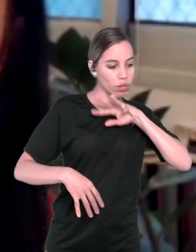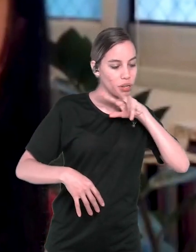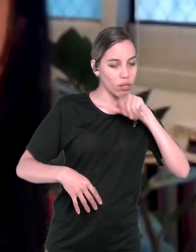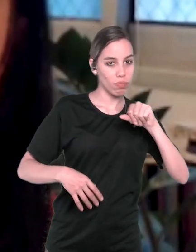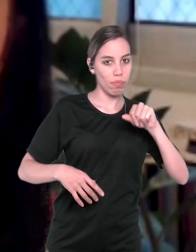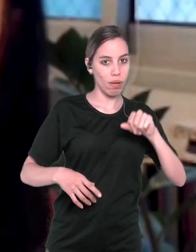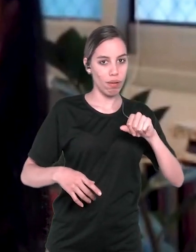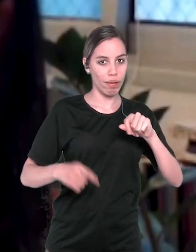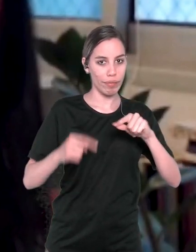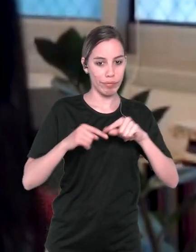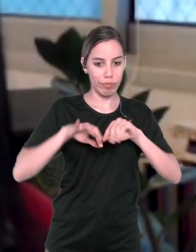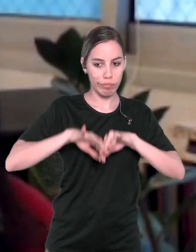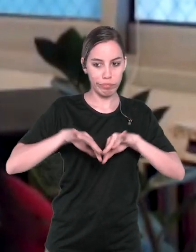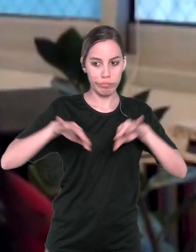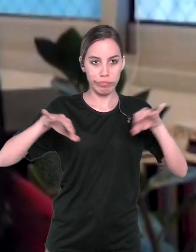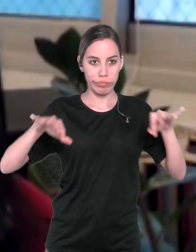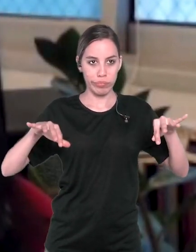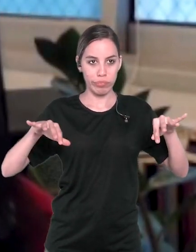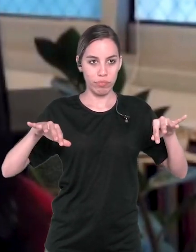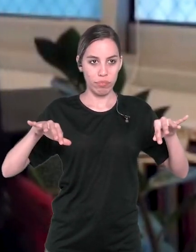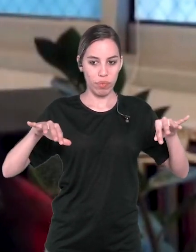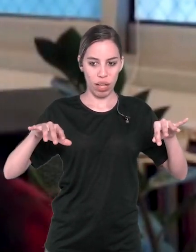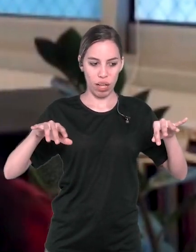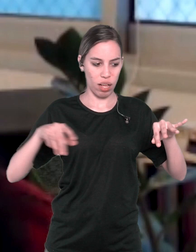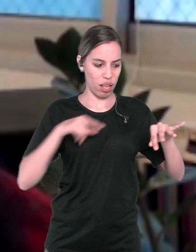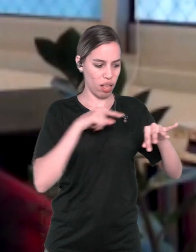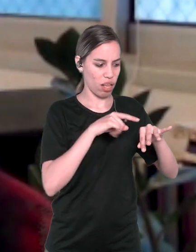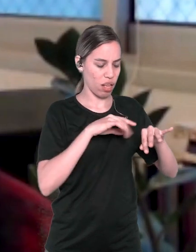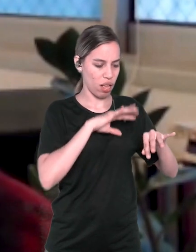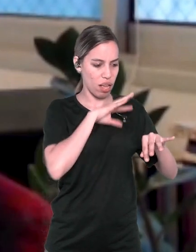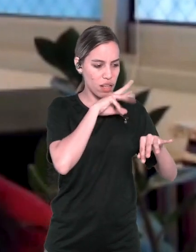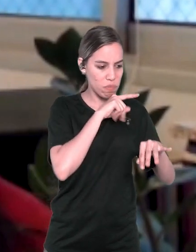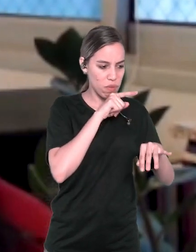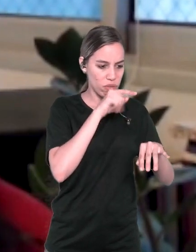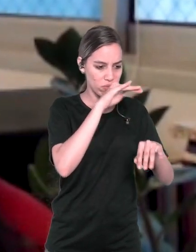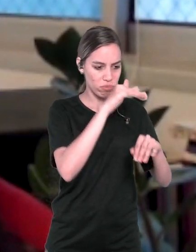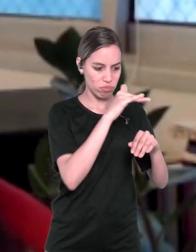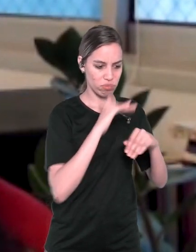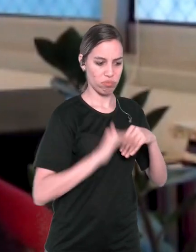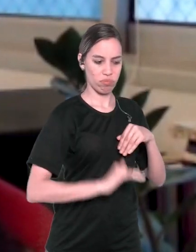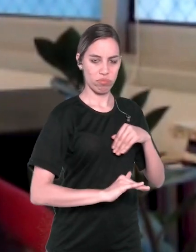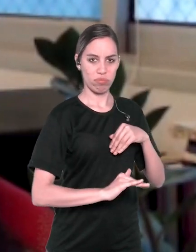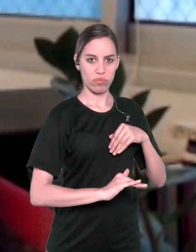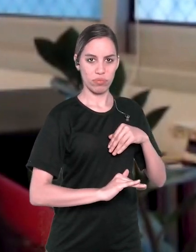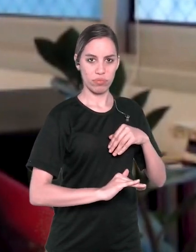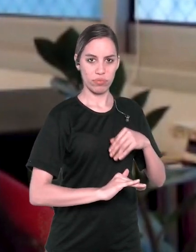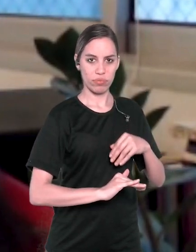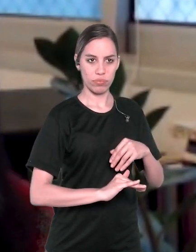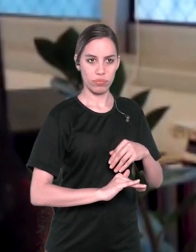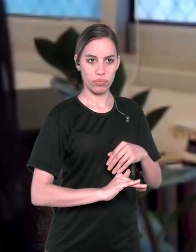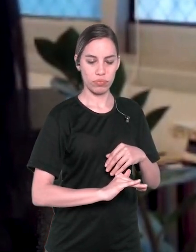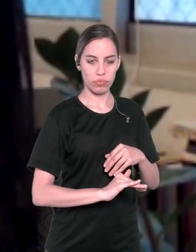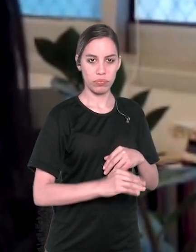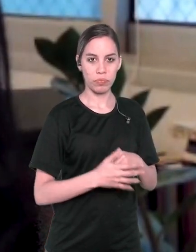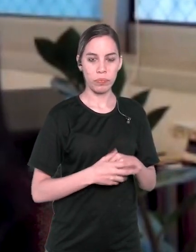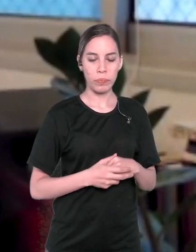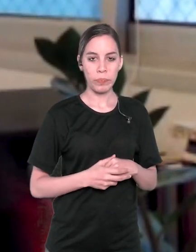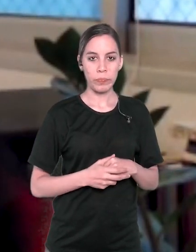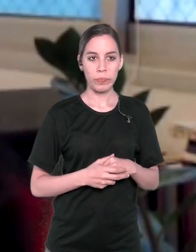coloca o animal assim na último degrau da hierarquia dos viventes.